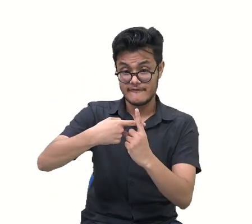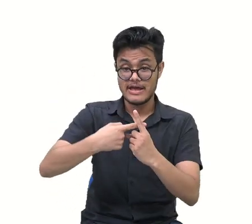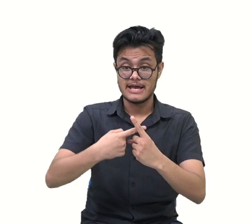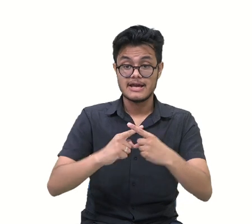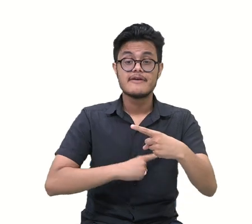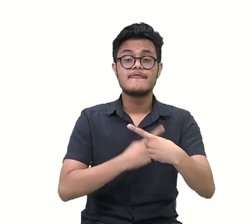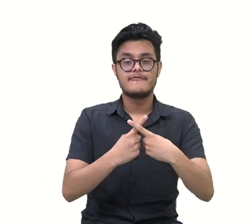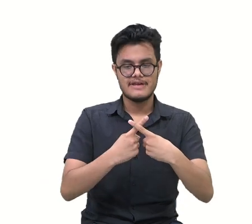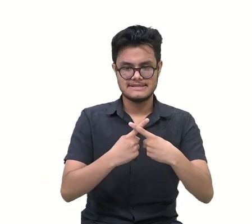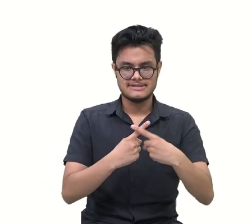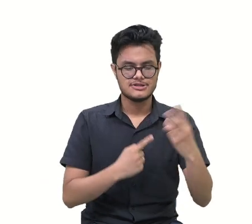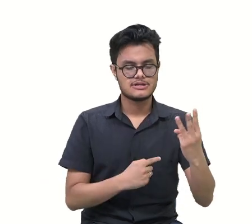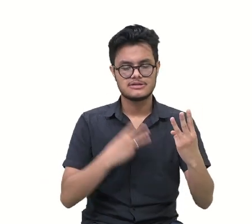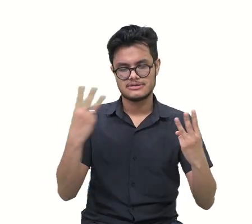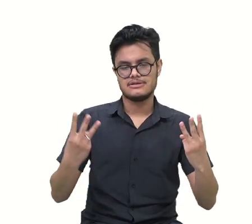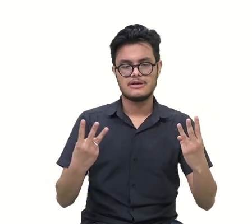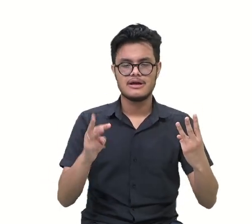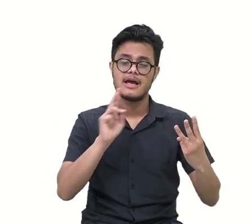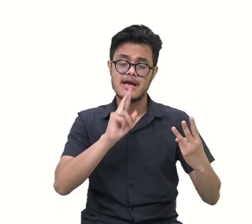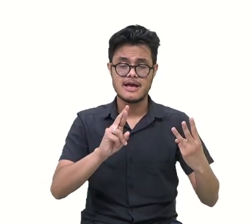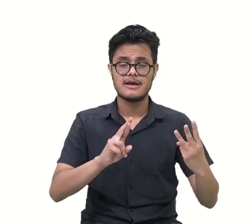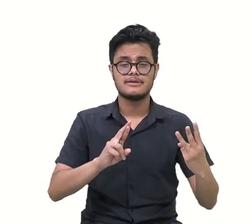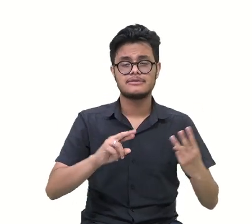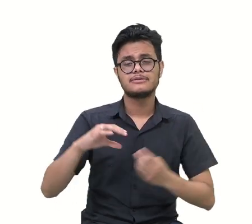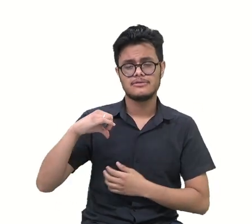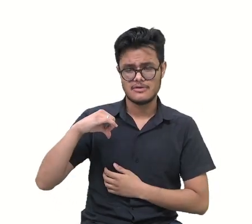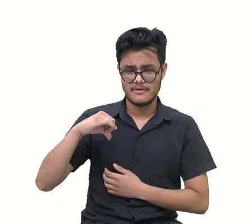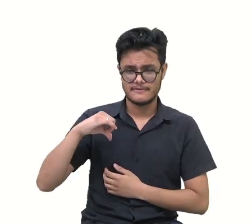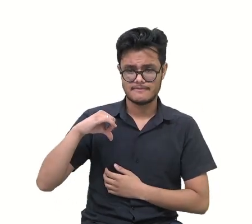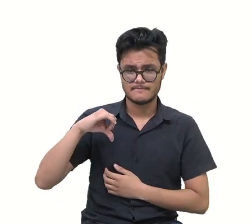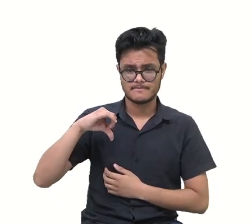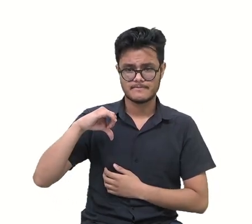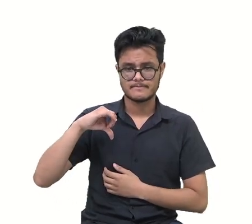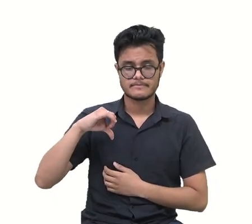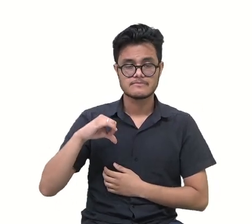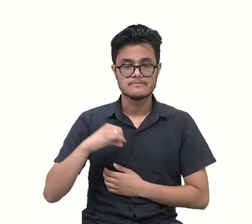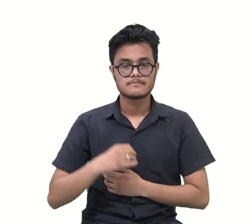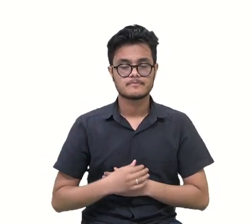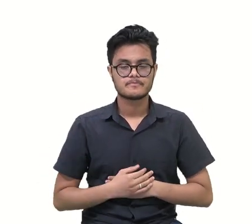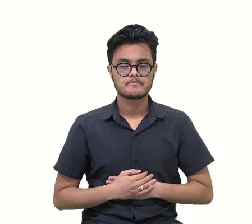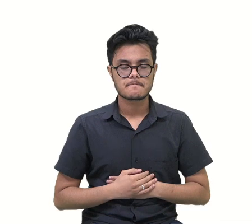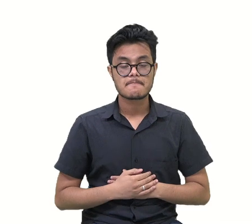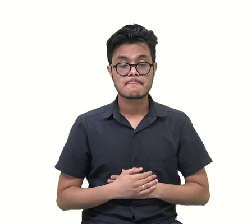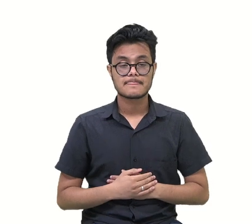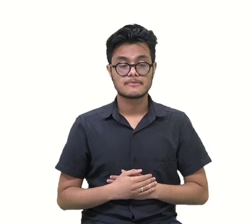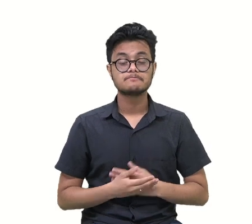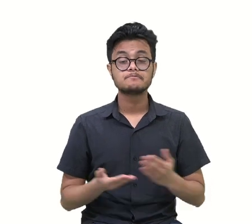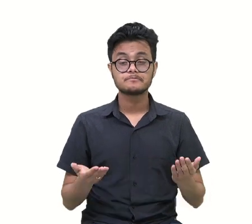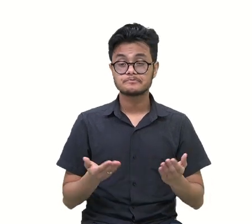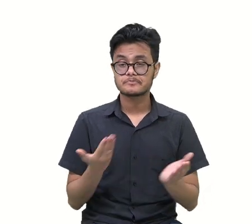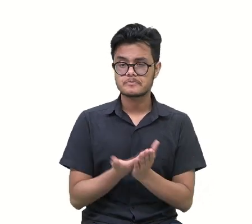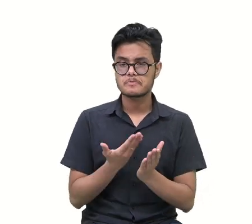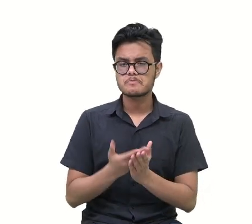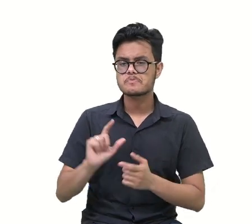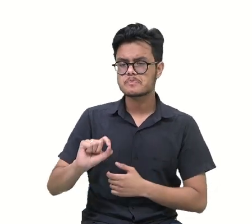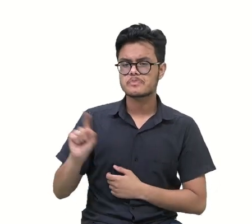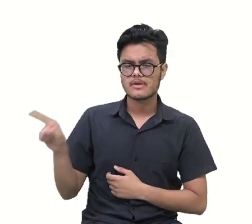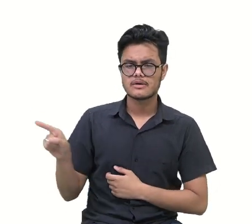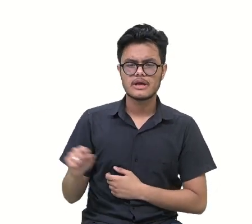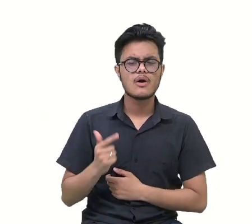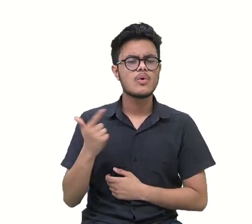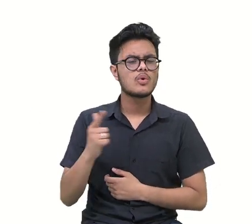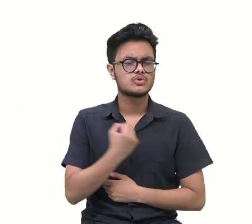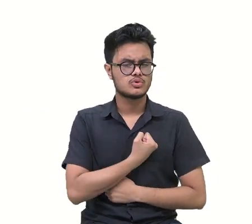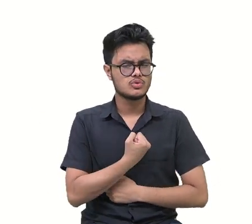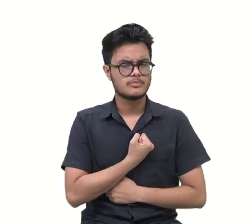Então, isso aqui vai restar 9. Vamos agora para o próximo número da